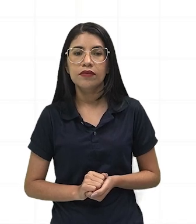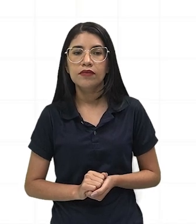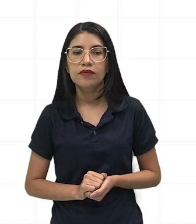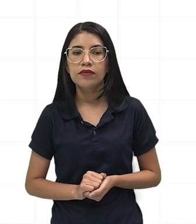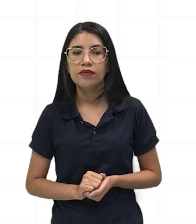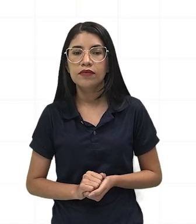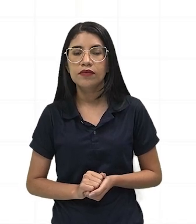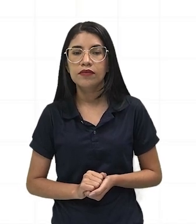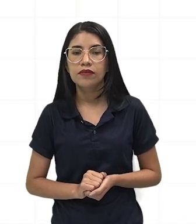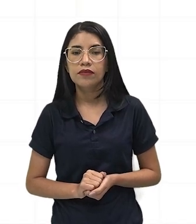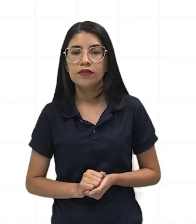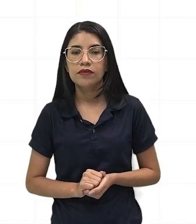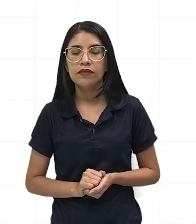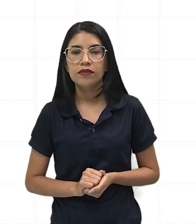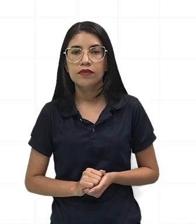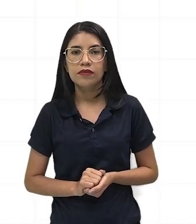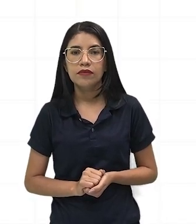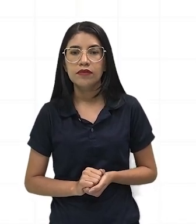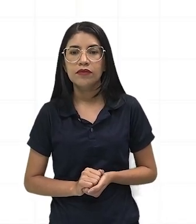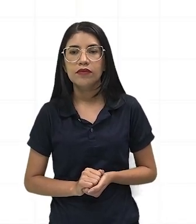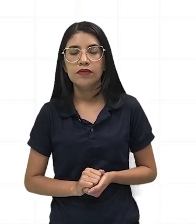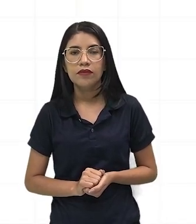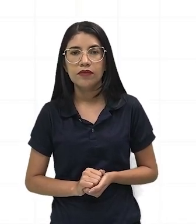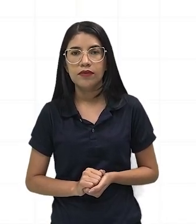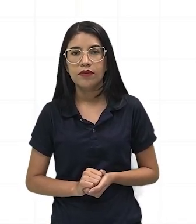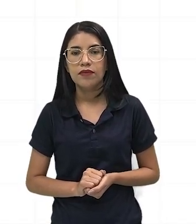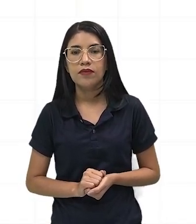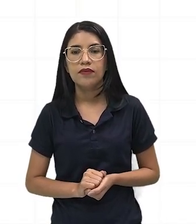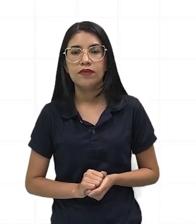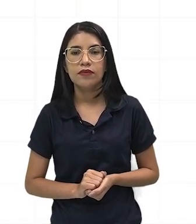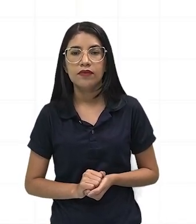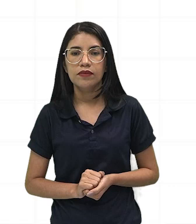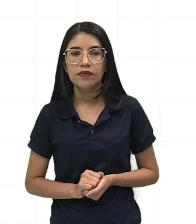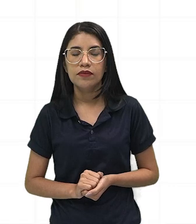Temos esse, ó,